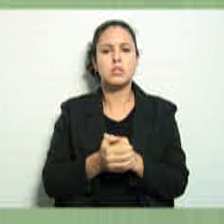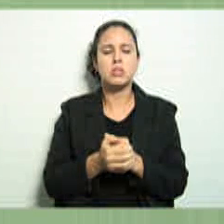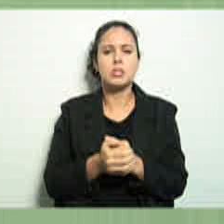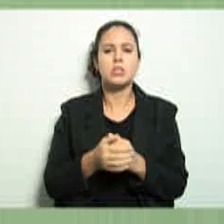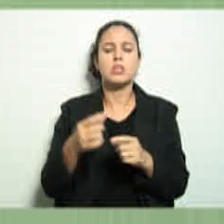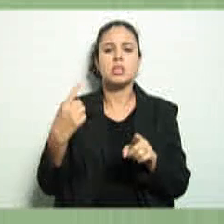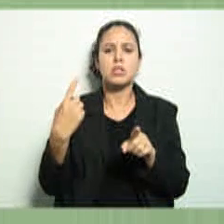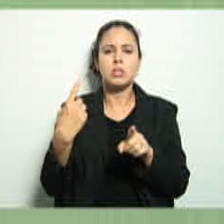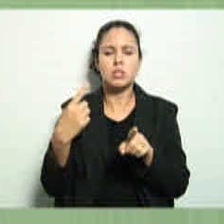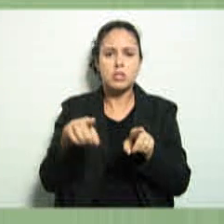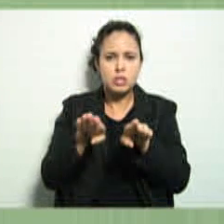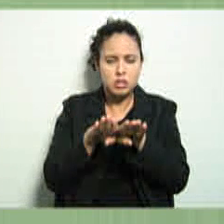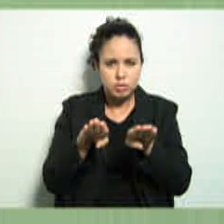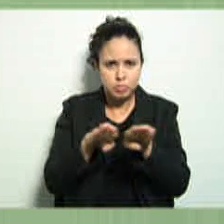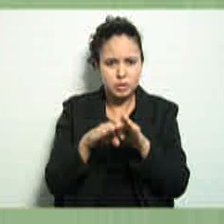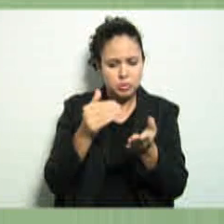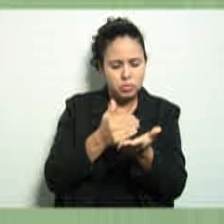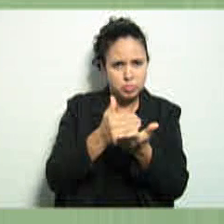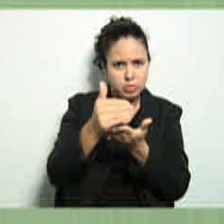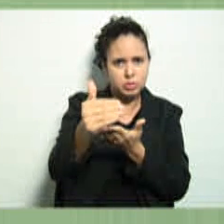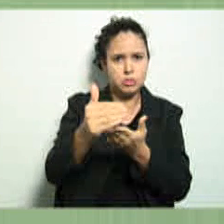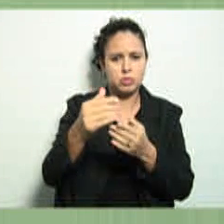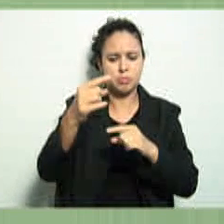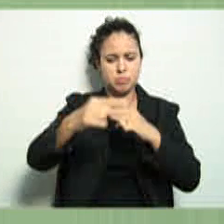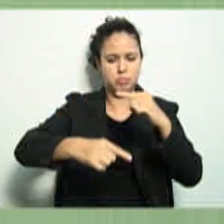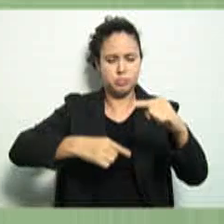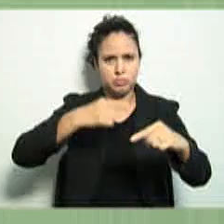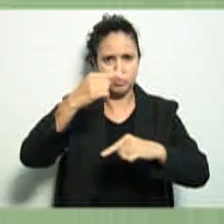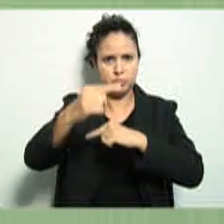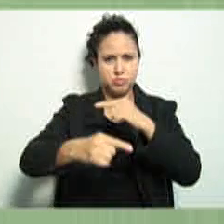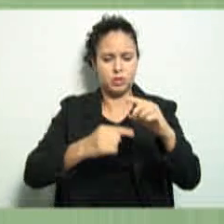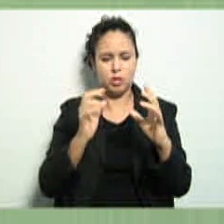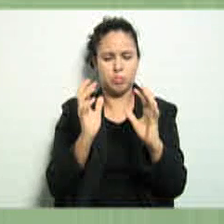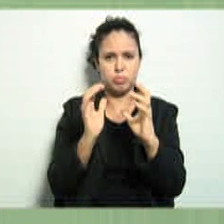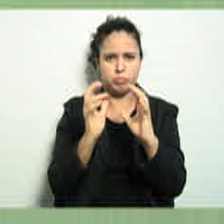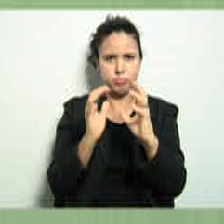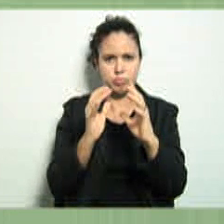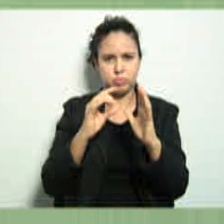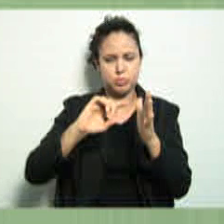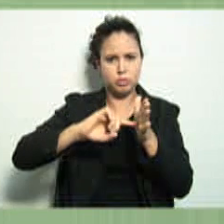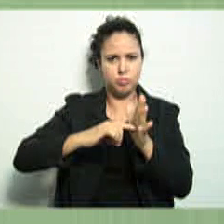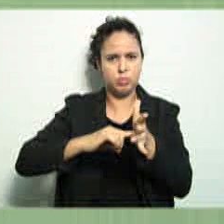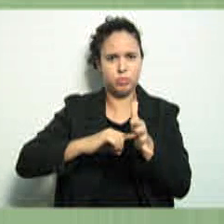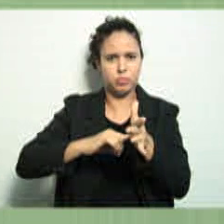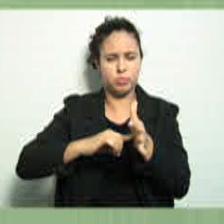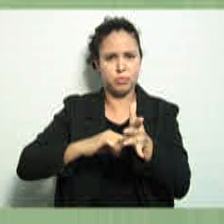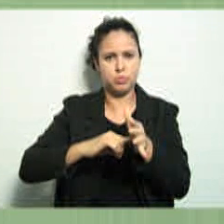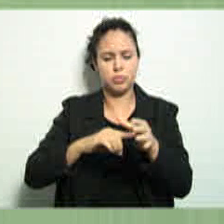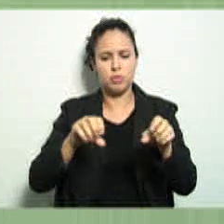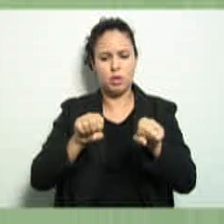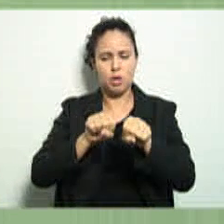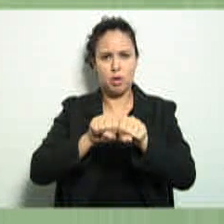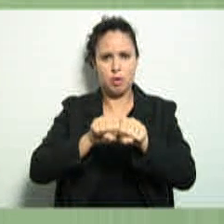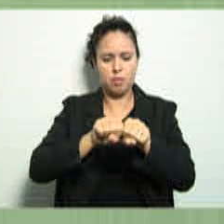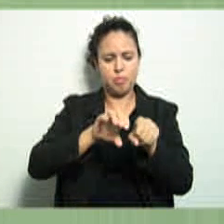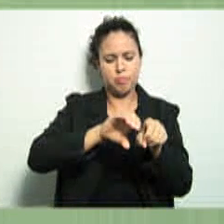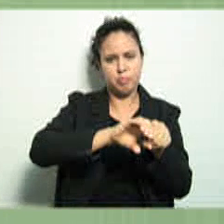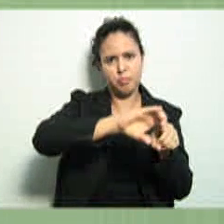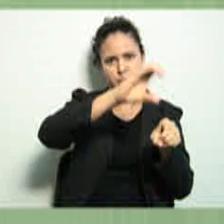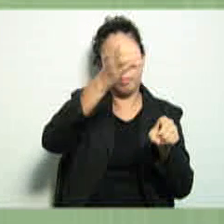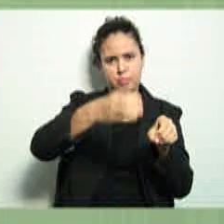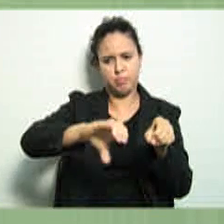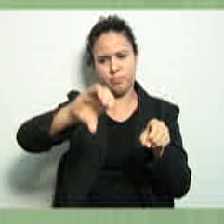Passou a ser utilizada em correias para motor, conexões flexíveis, mangueiras e pneus,